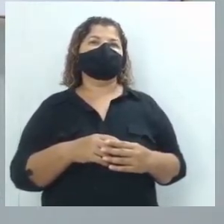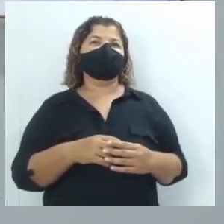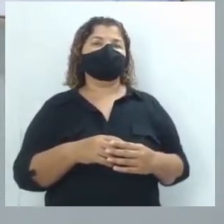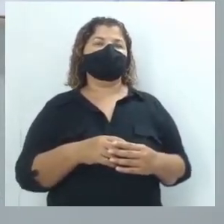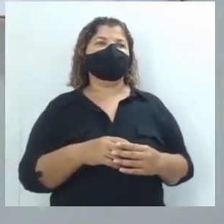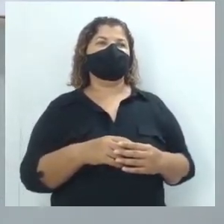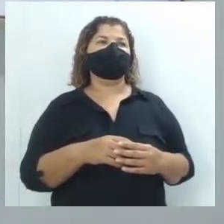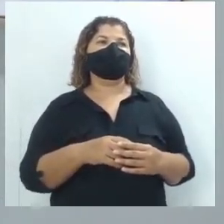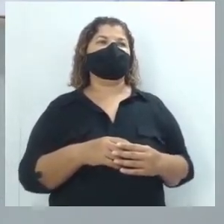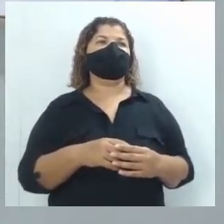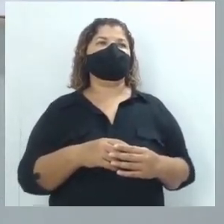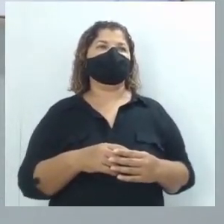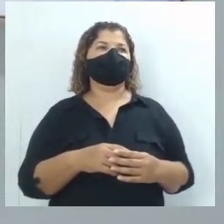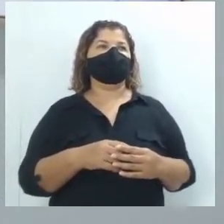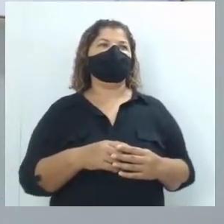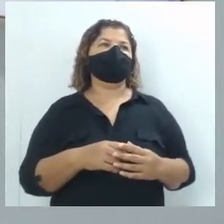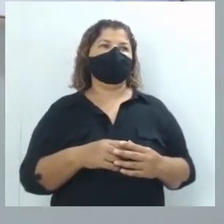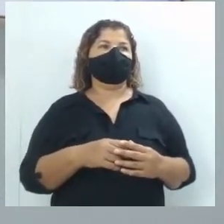Imaginem